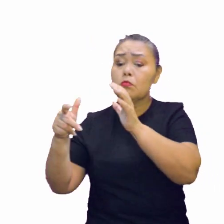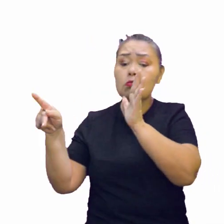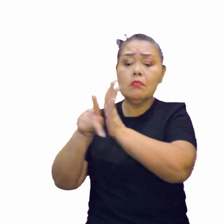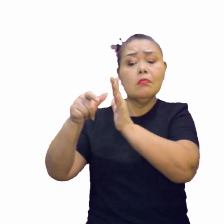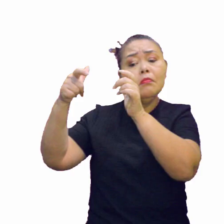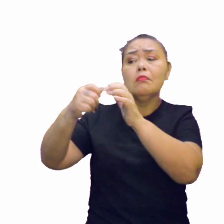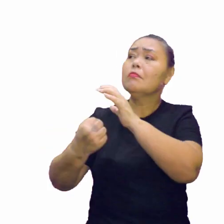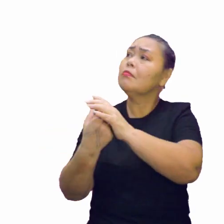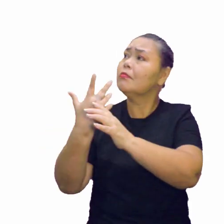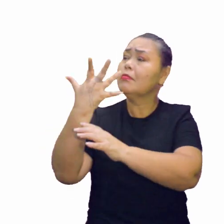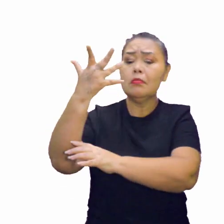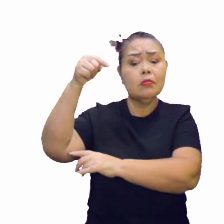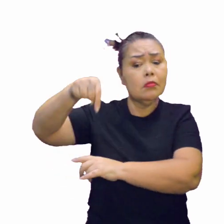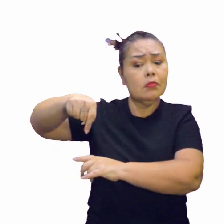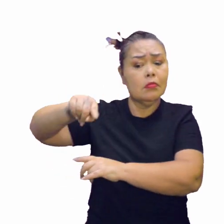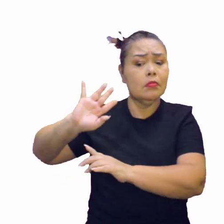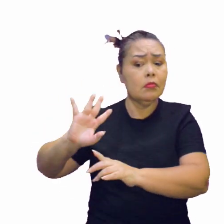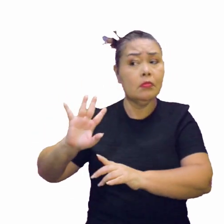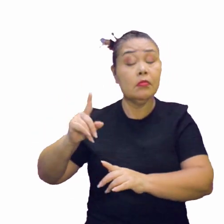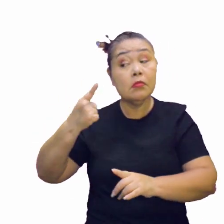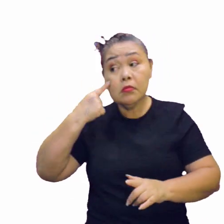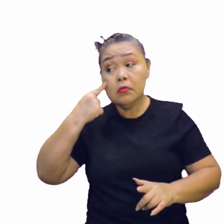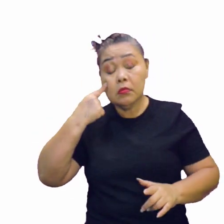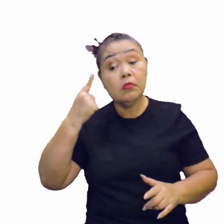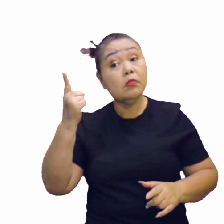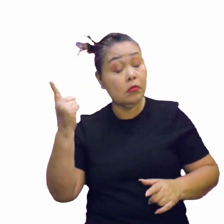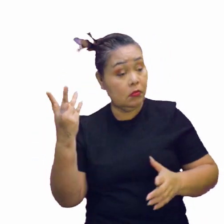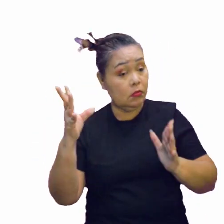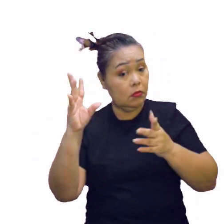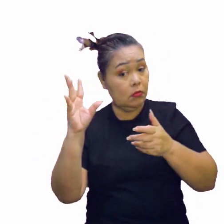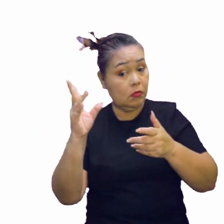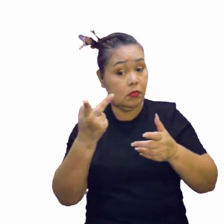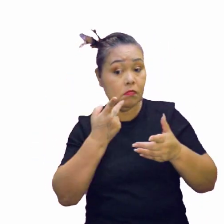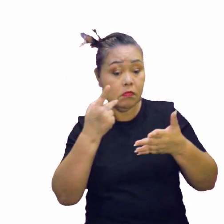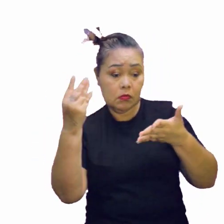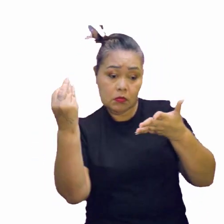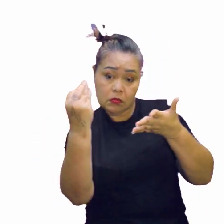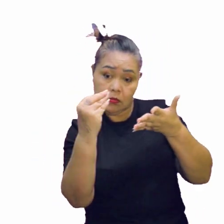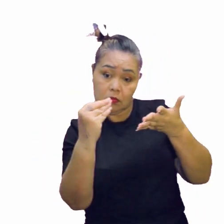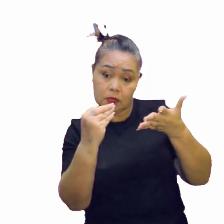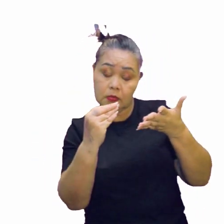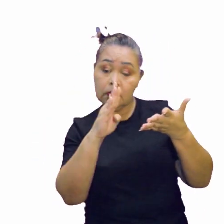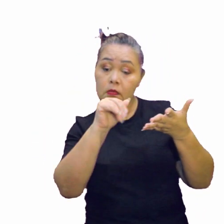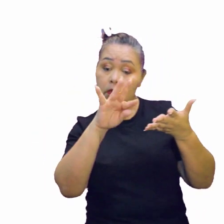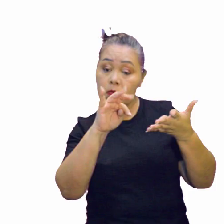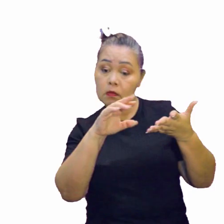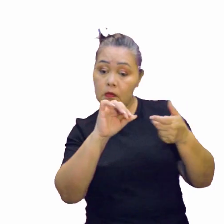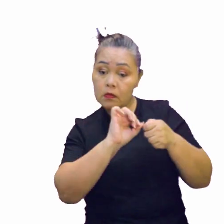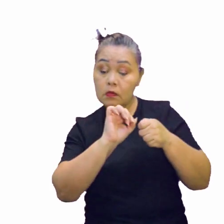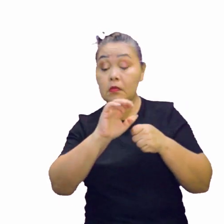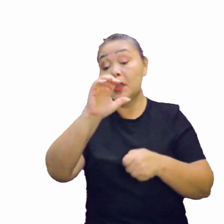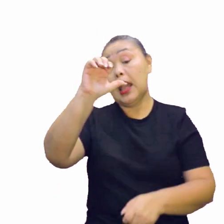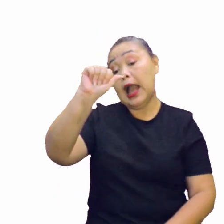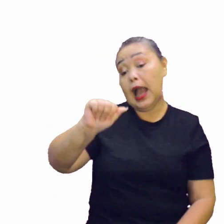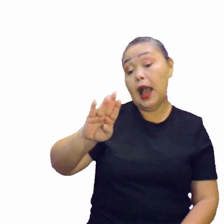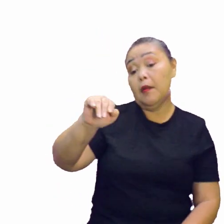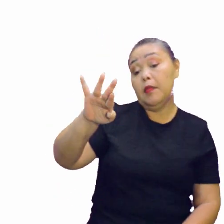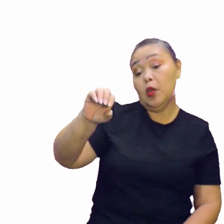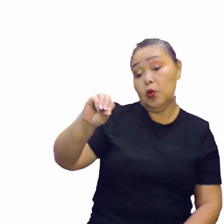Tudo isso leva-se em consideração quando os fatores bióticos e os fatores abióticos